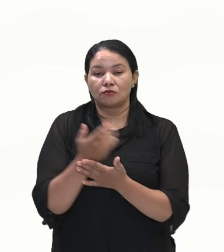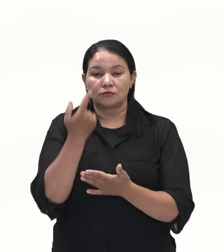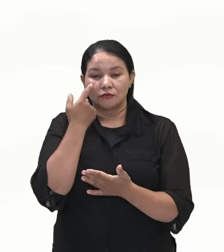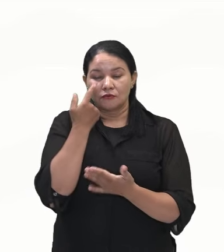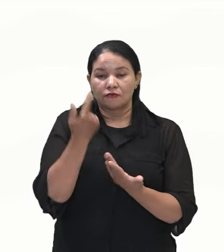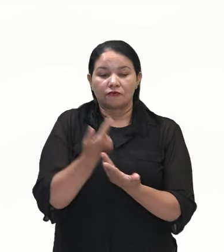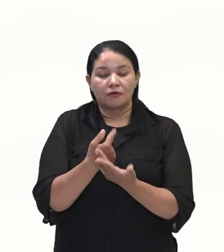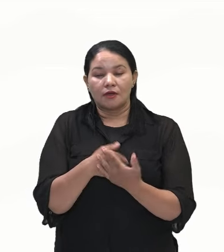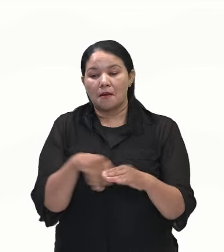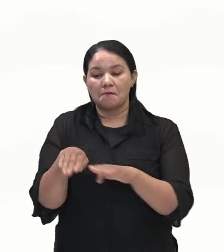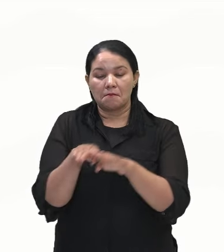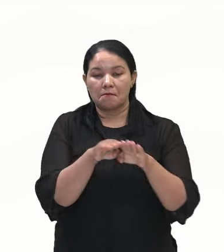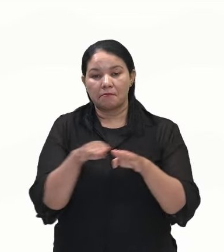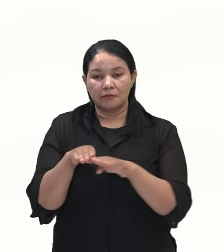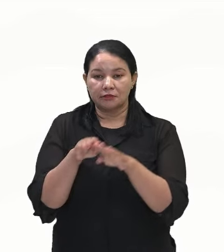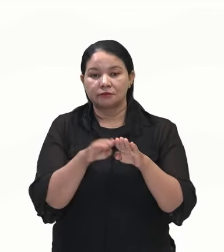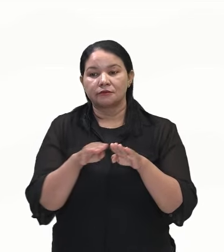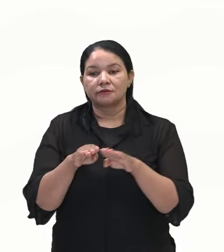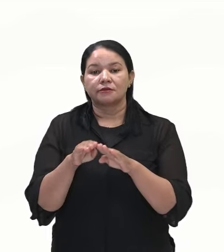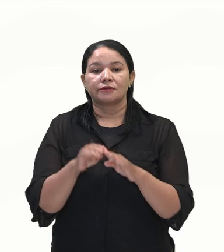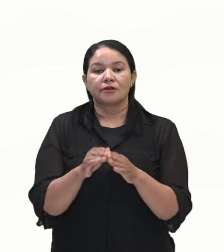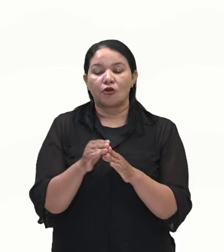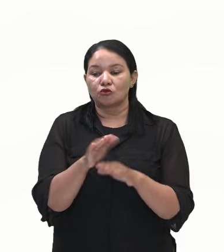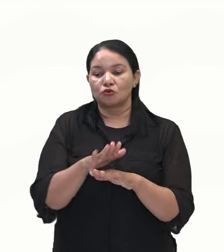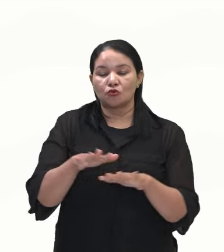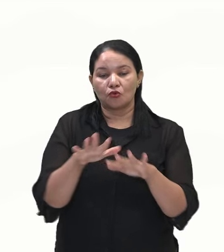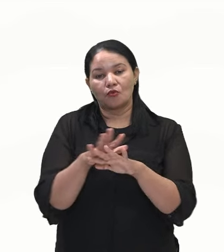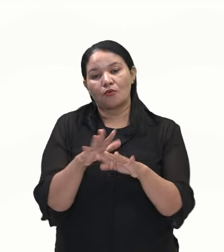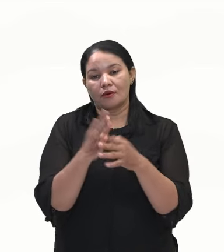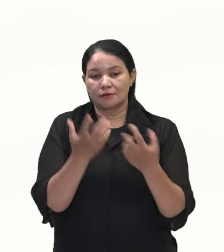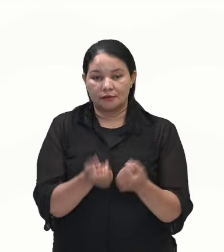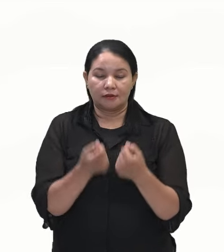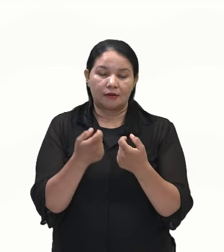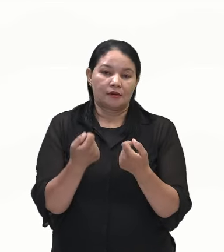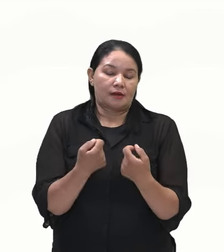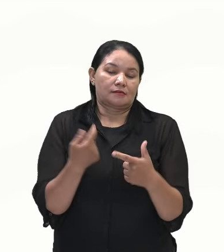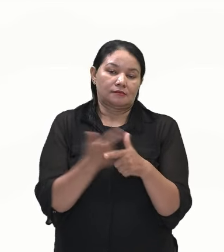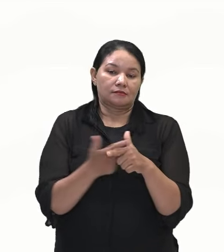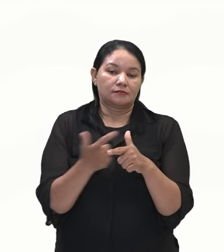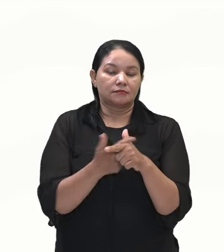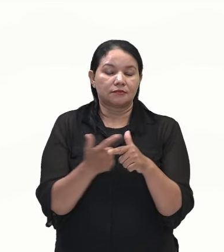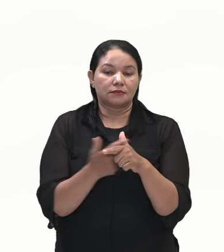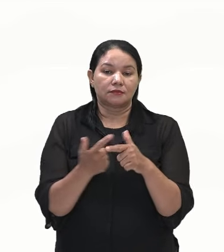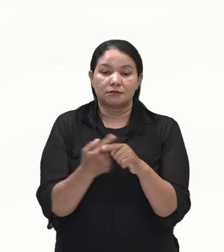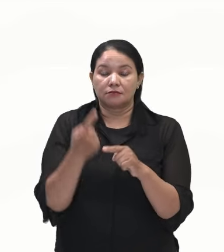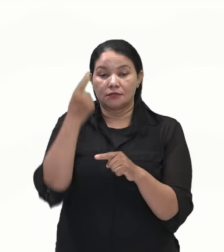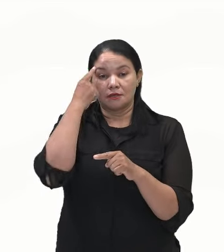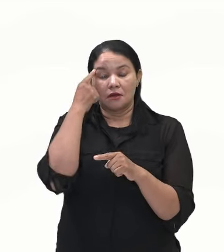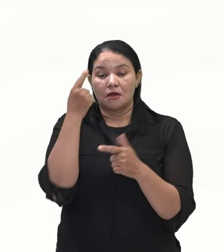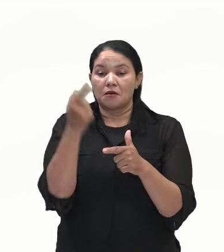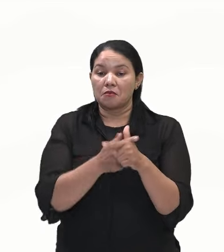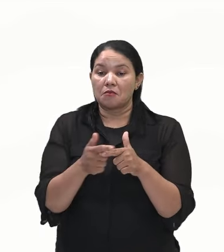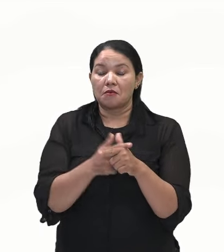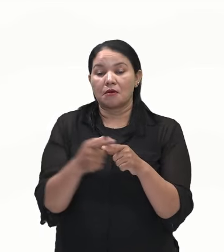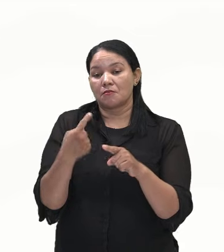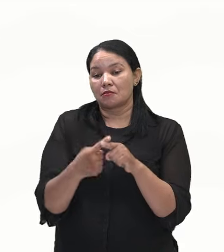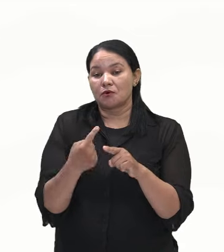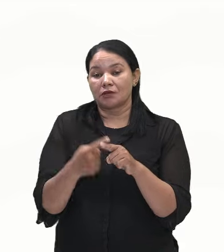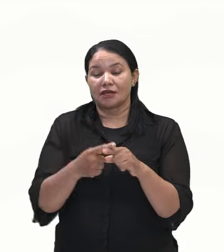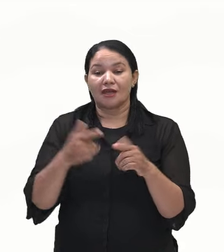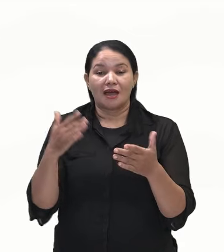ideal ali é o padrão, né, e que todo mundo tem que aceitar. E esse é um grande problema, porque às vezes as pessoas, na busca por